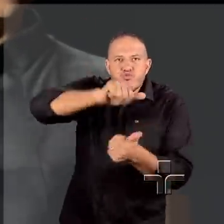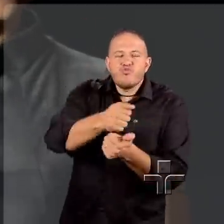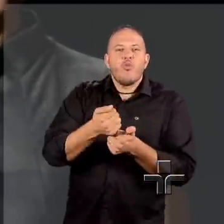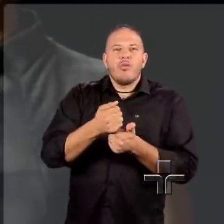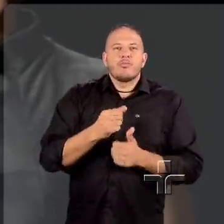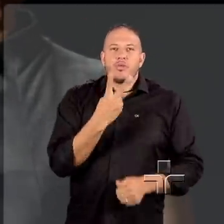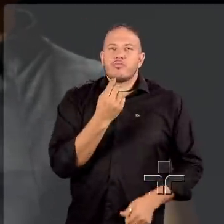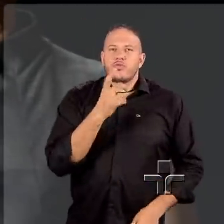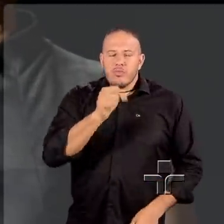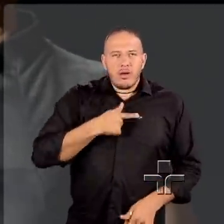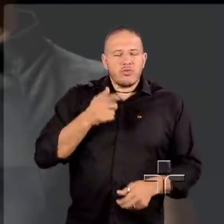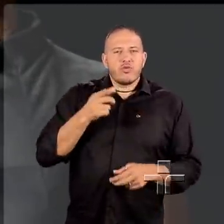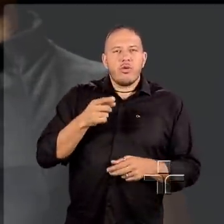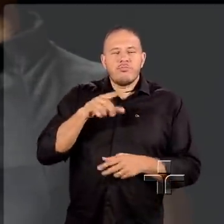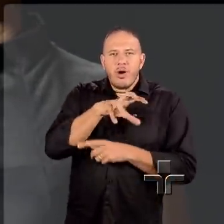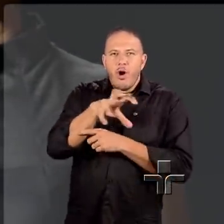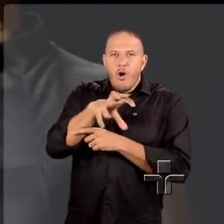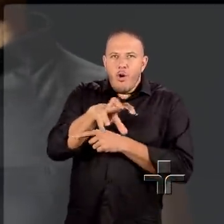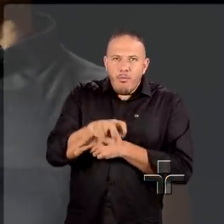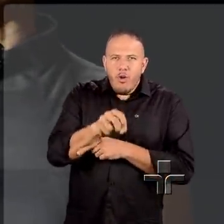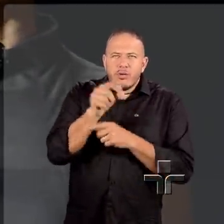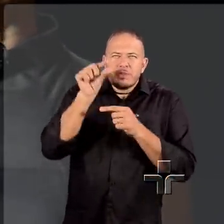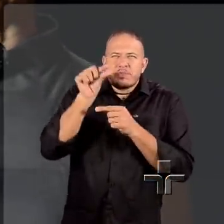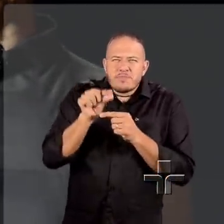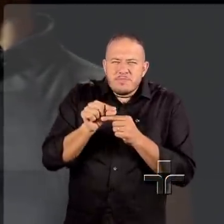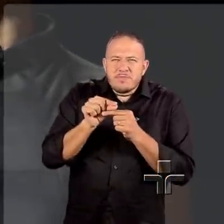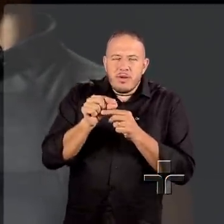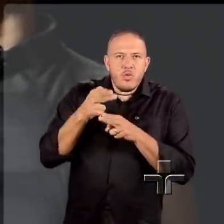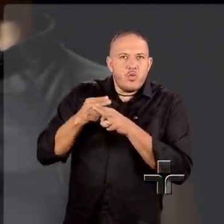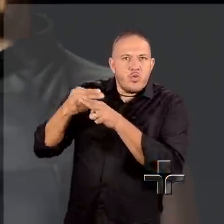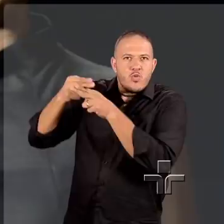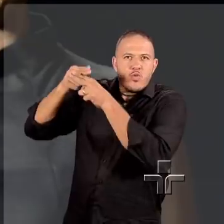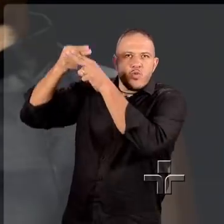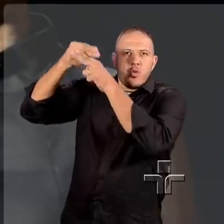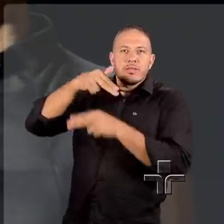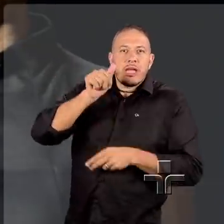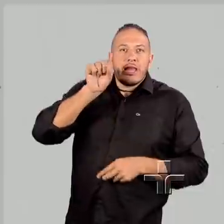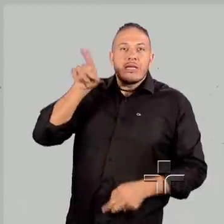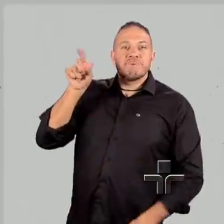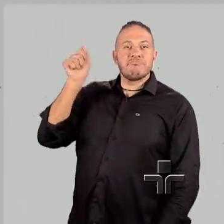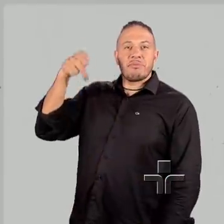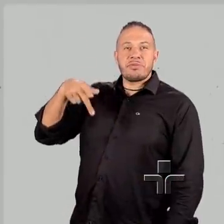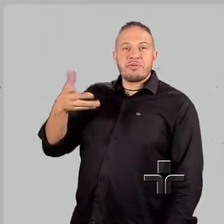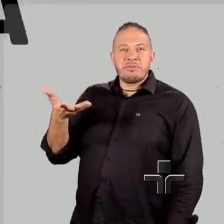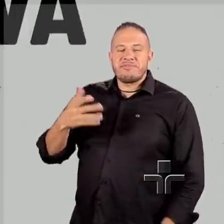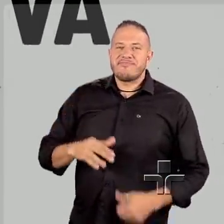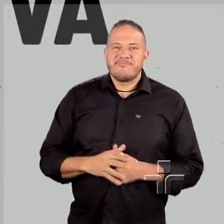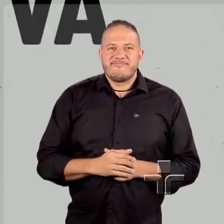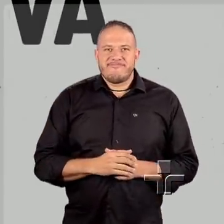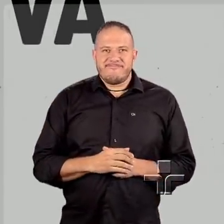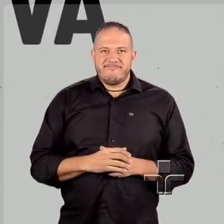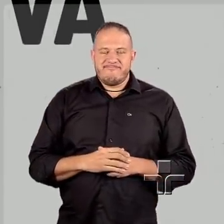do tamanho de um inseto e um telescópio espacial da NASA foi aposentado.